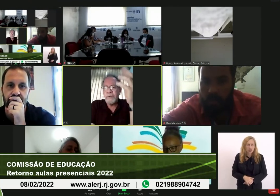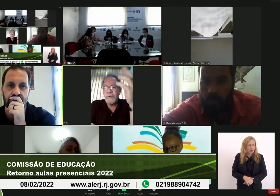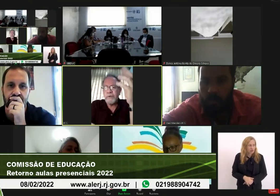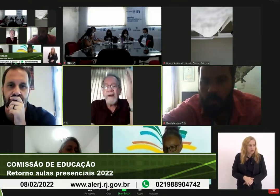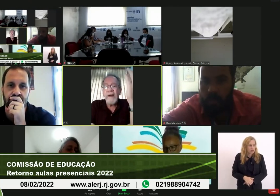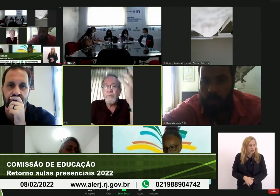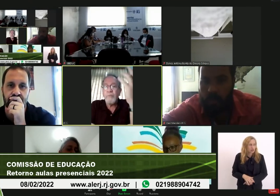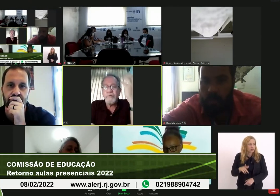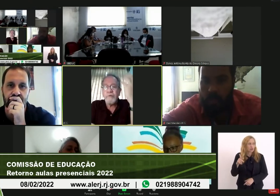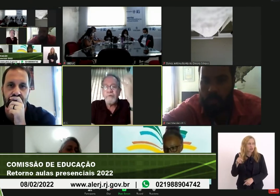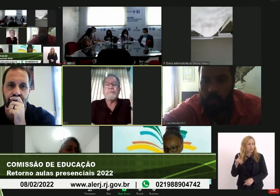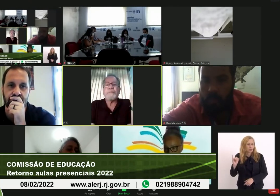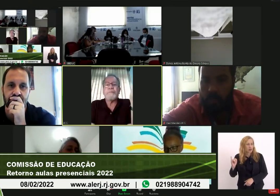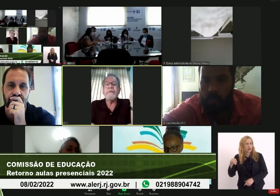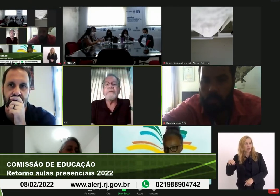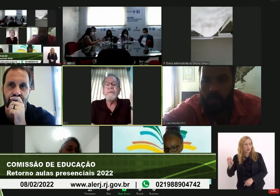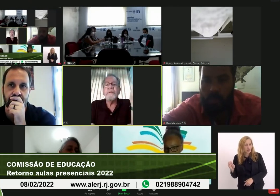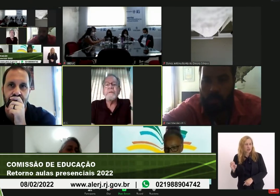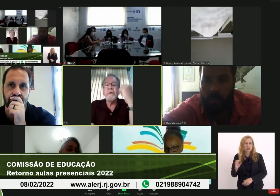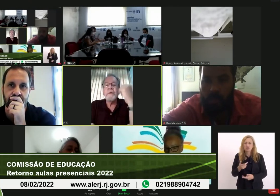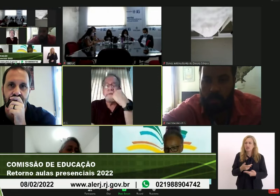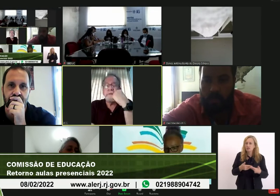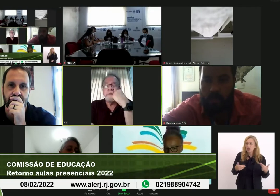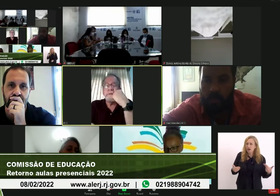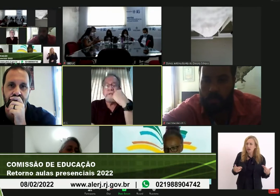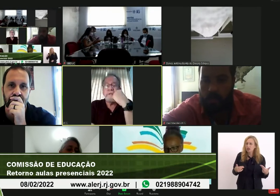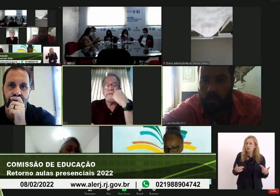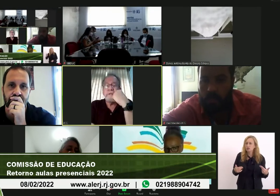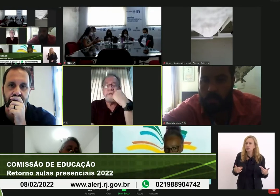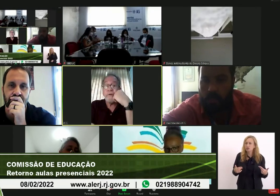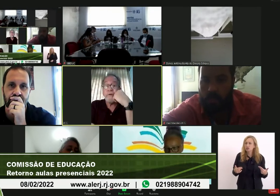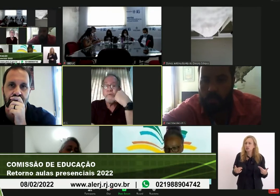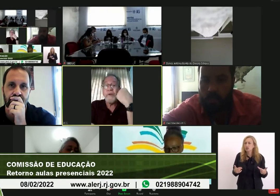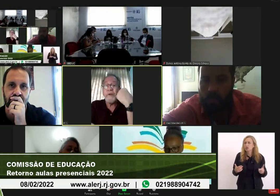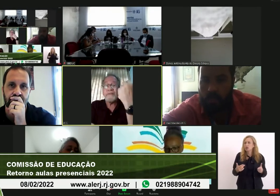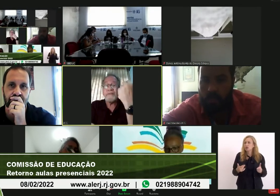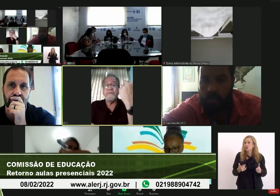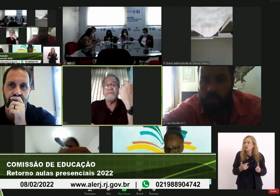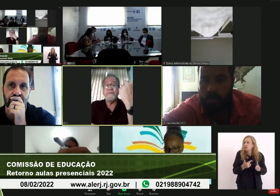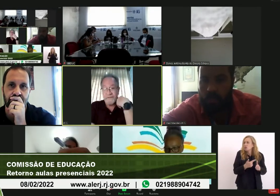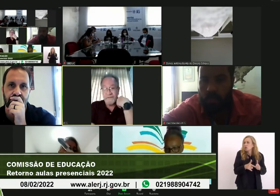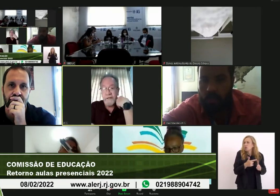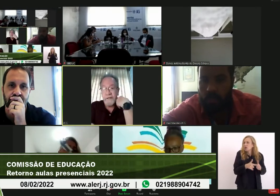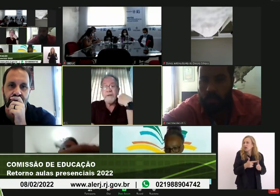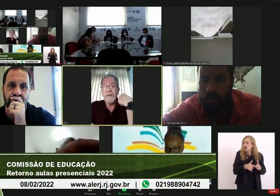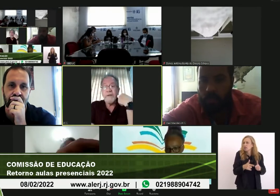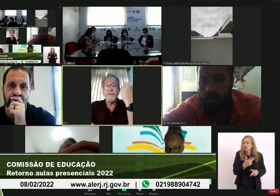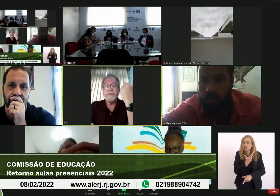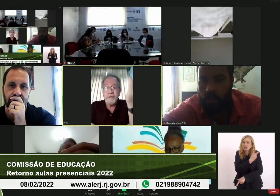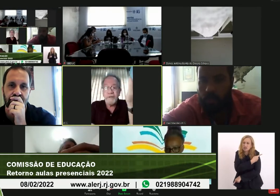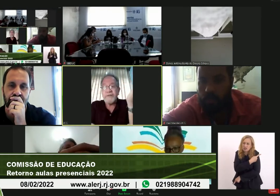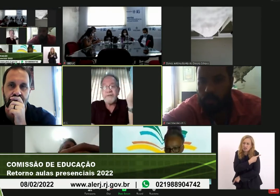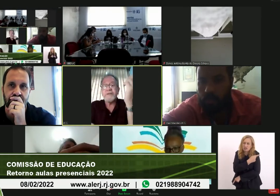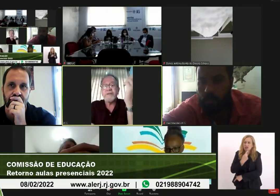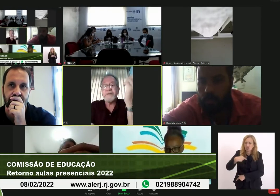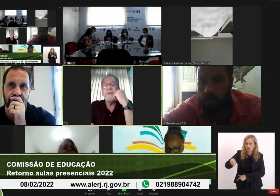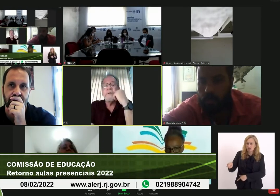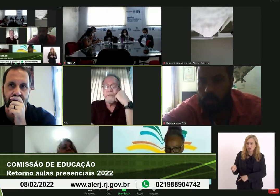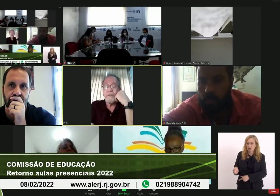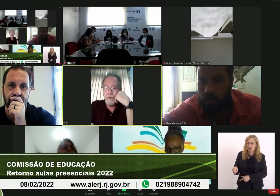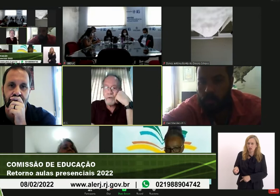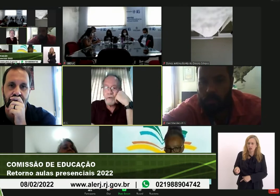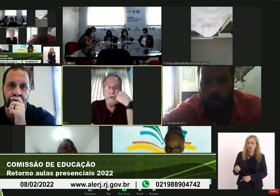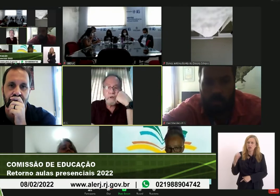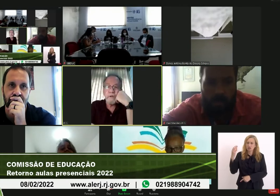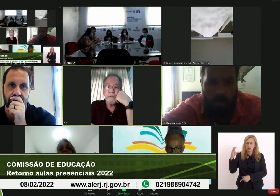Os pais, muitos dos pais, que não tiveram nenhum problema em se vacinar e se dirigir, a vacinação em